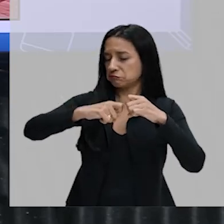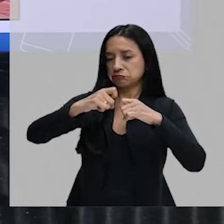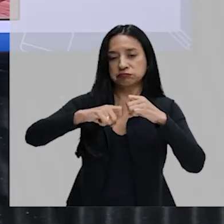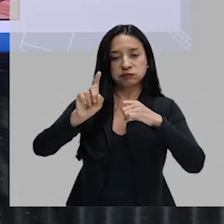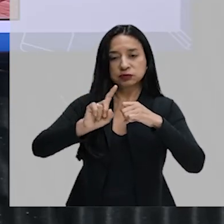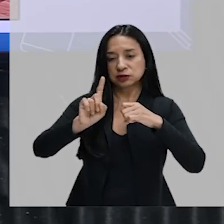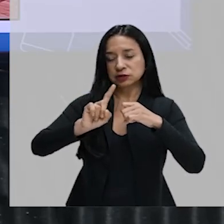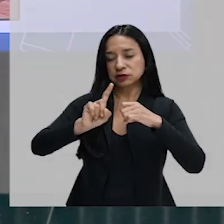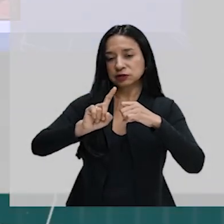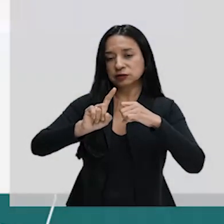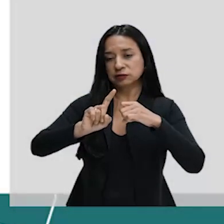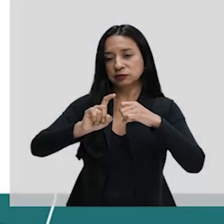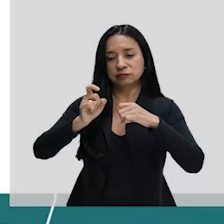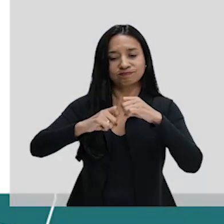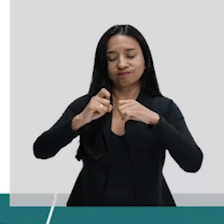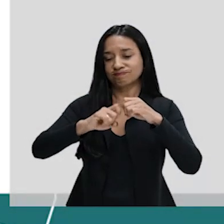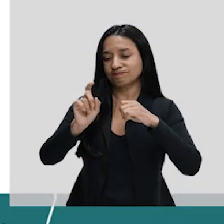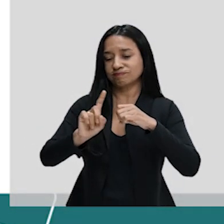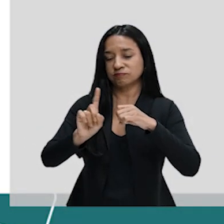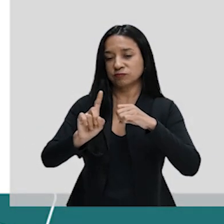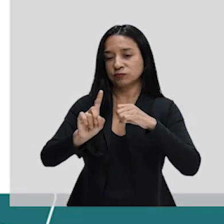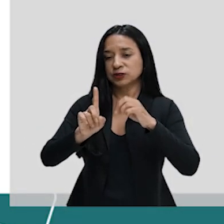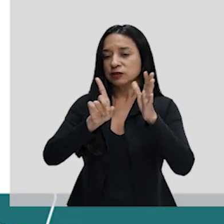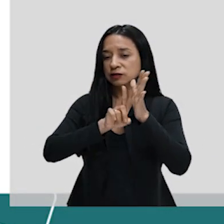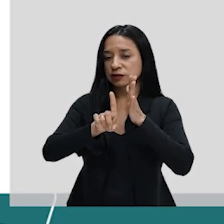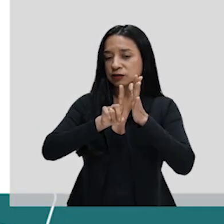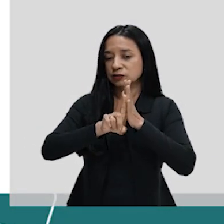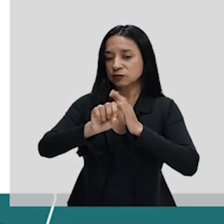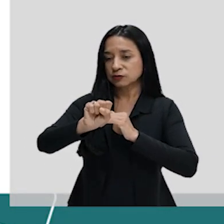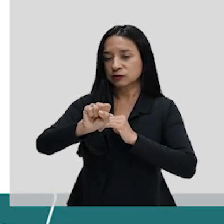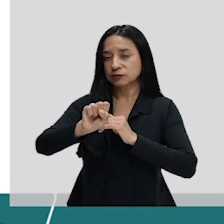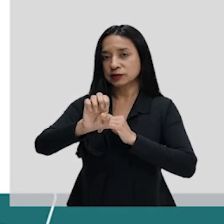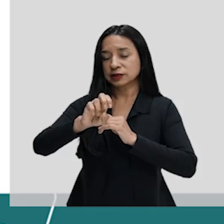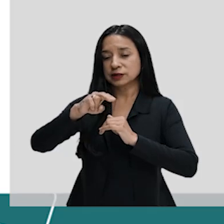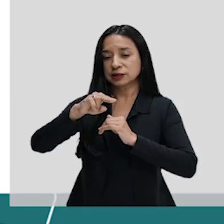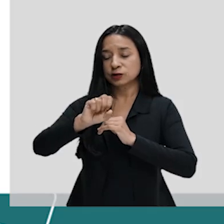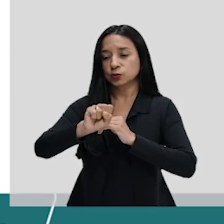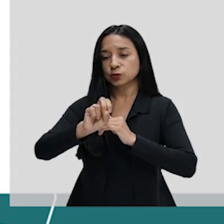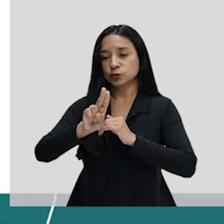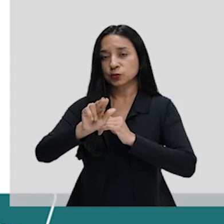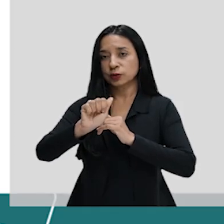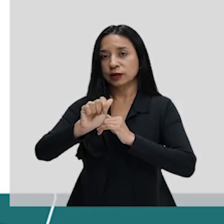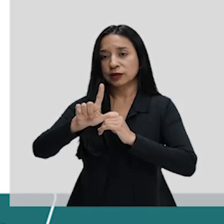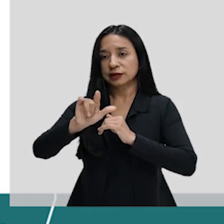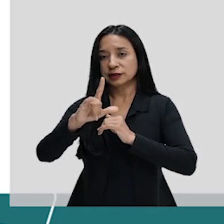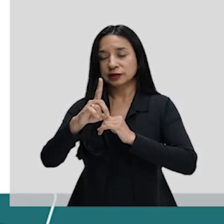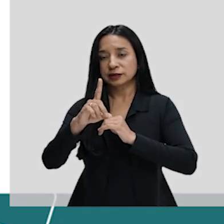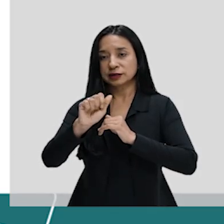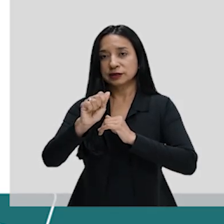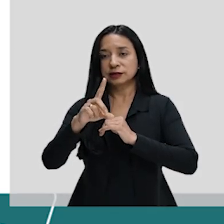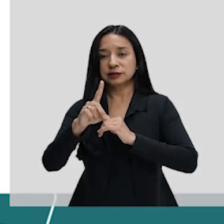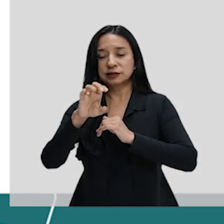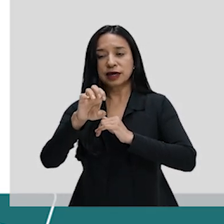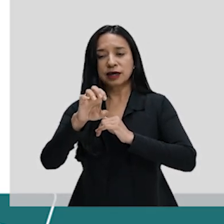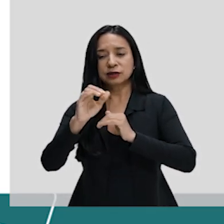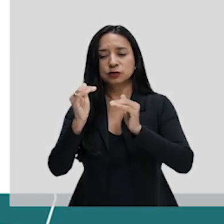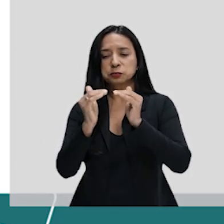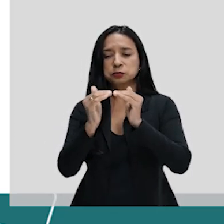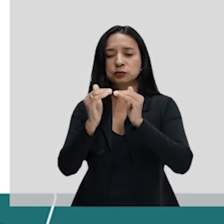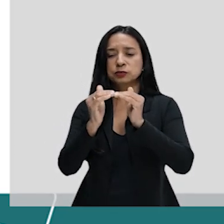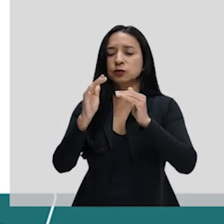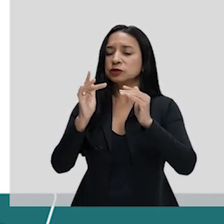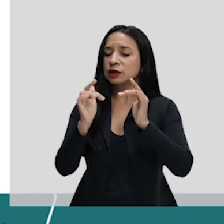Criatividade, desenvolvimento da capacidade de renovação do ser e de renascimento interior. Isso